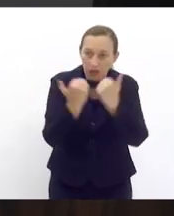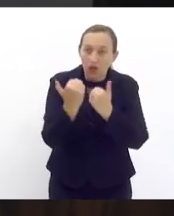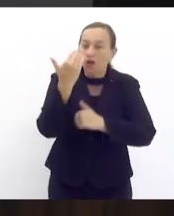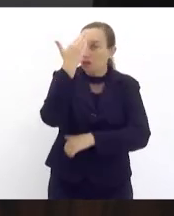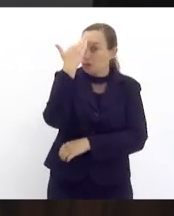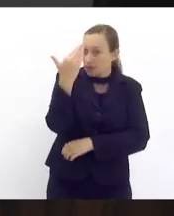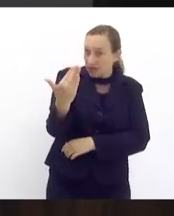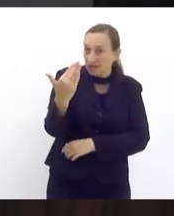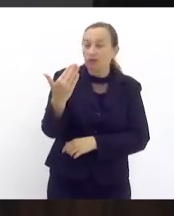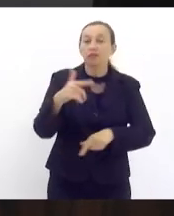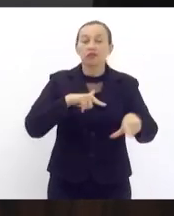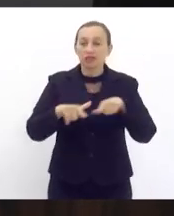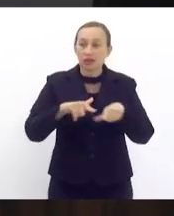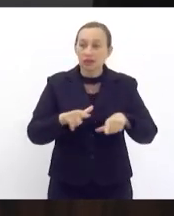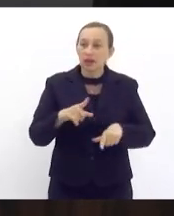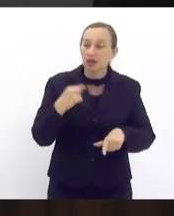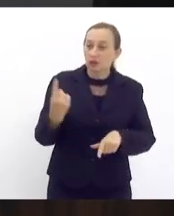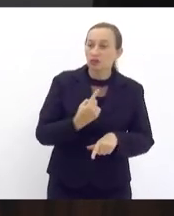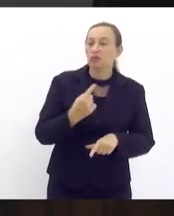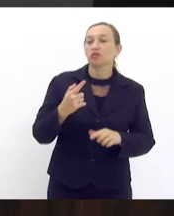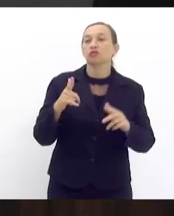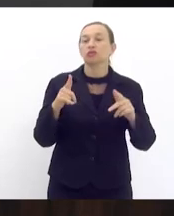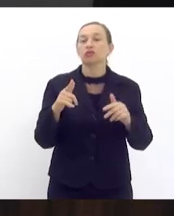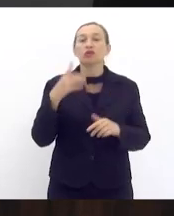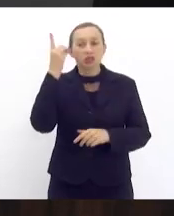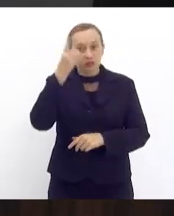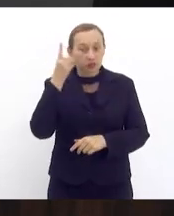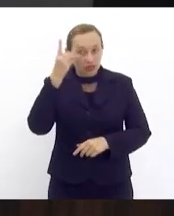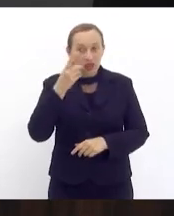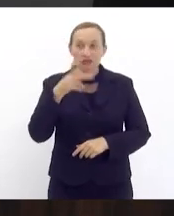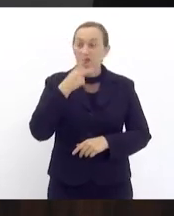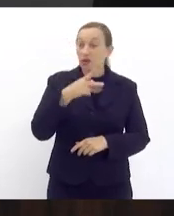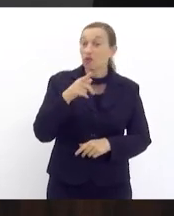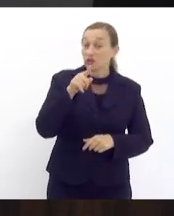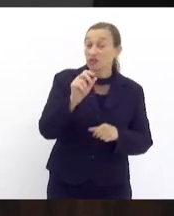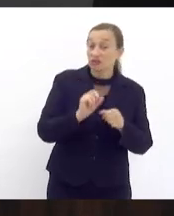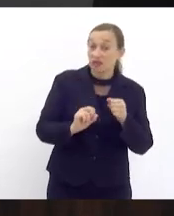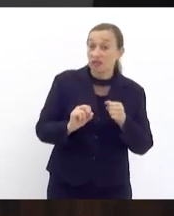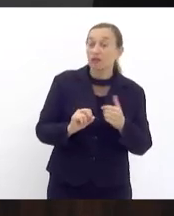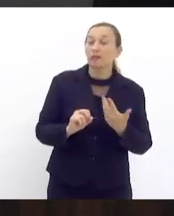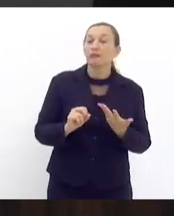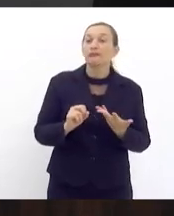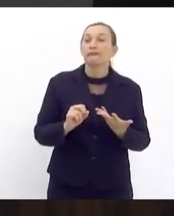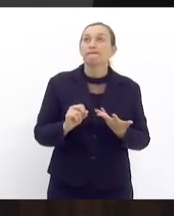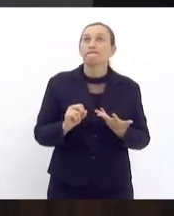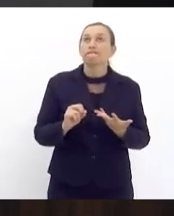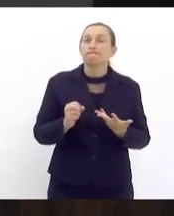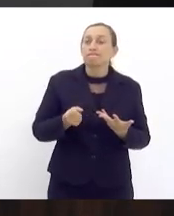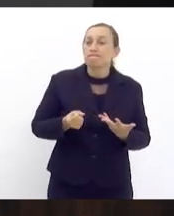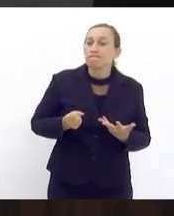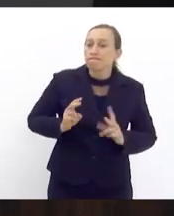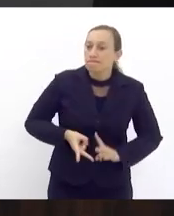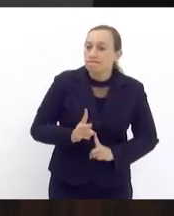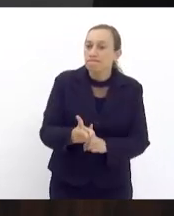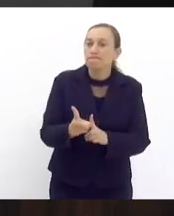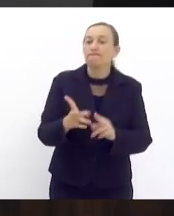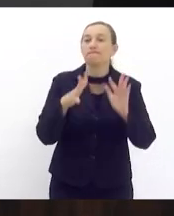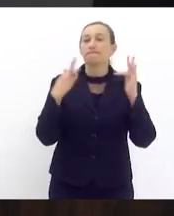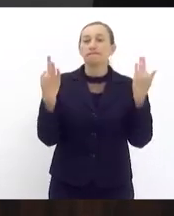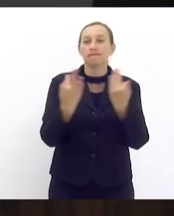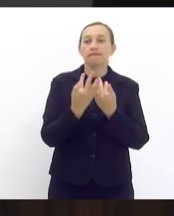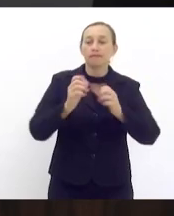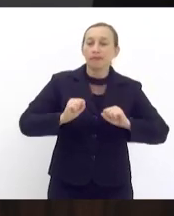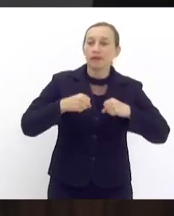pela pelo trabalho como nosso nome Deputado falou ali o trabalho que você tá fazendo tá é uma continuidade da família né